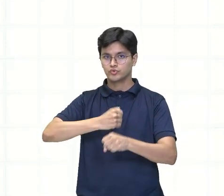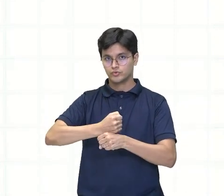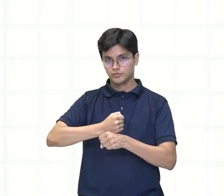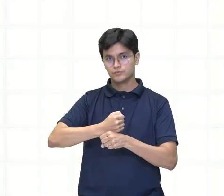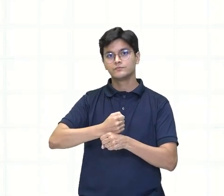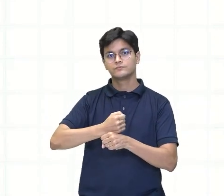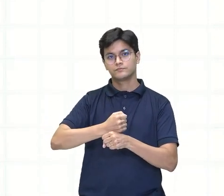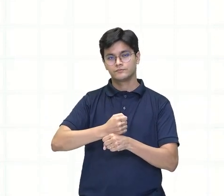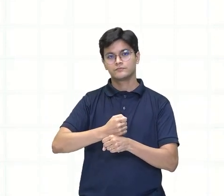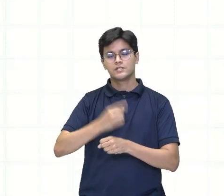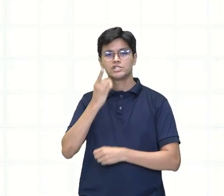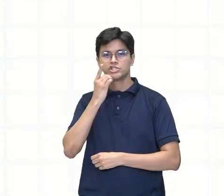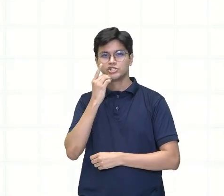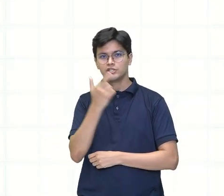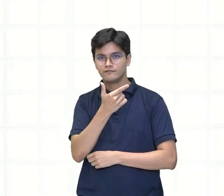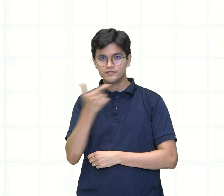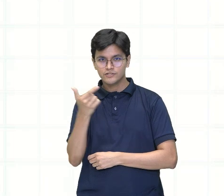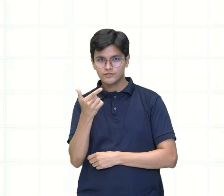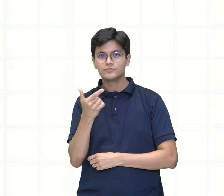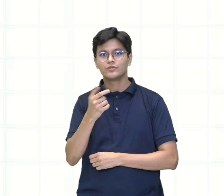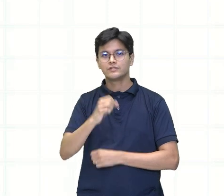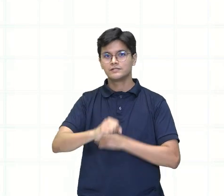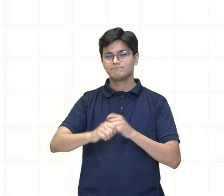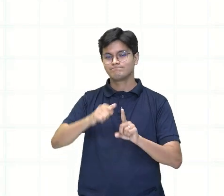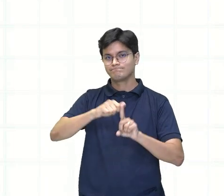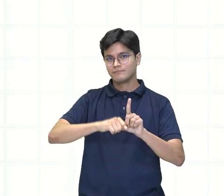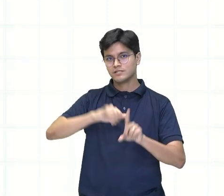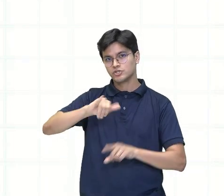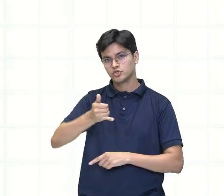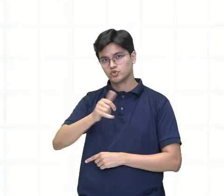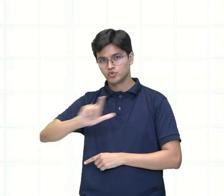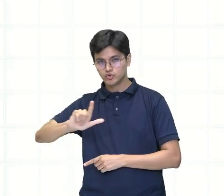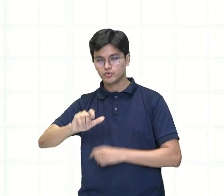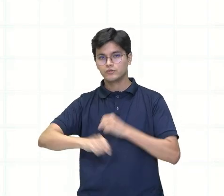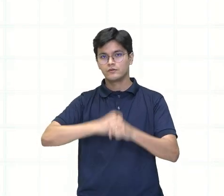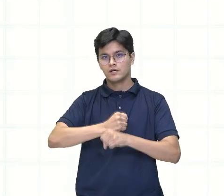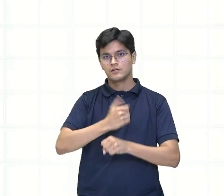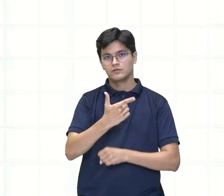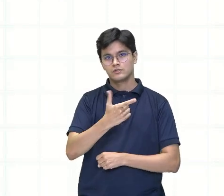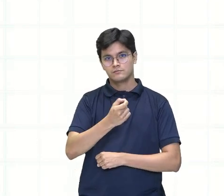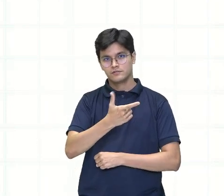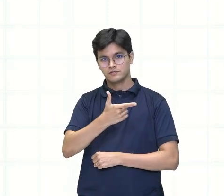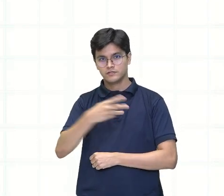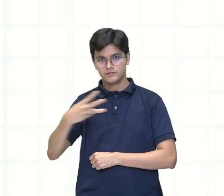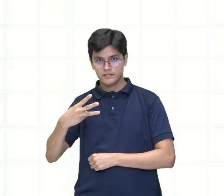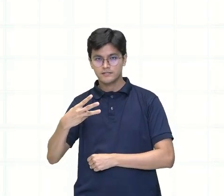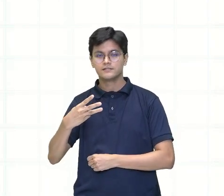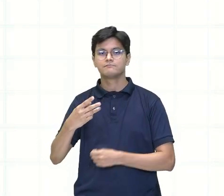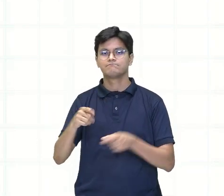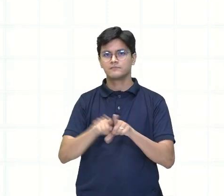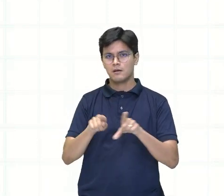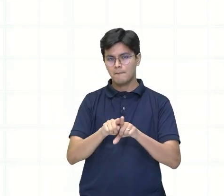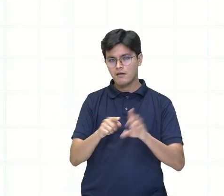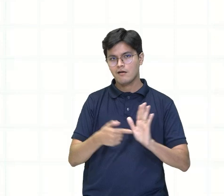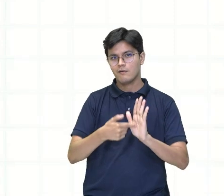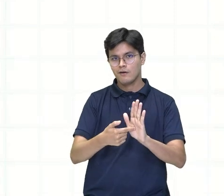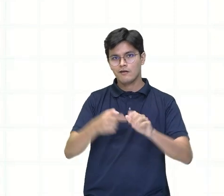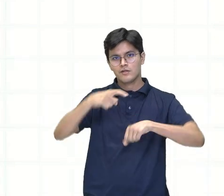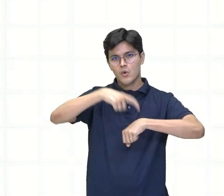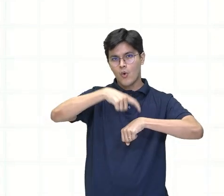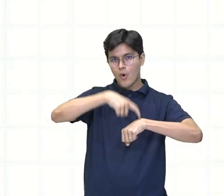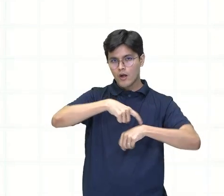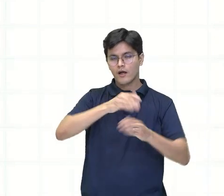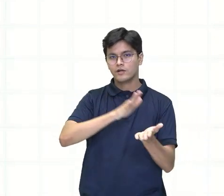julho, dia 22, em 2023, 2023. E aqui o horário, né, em que foi